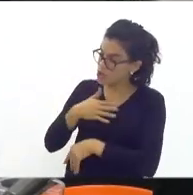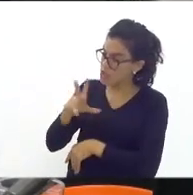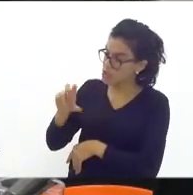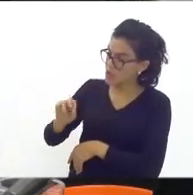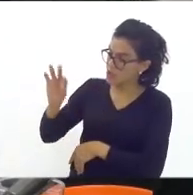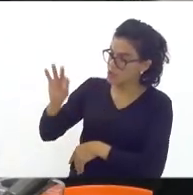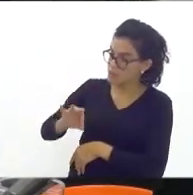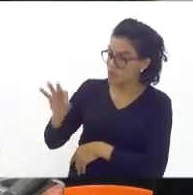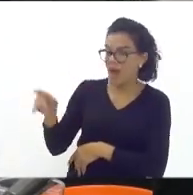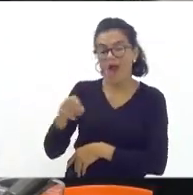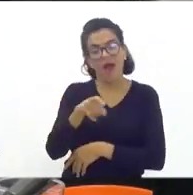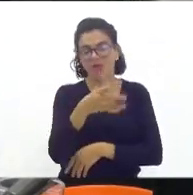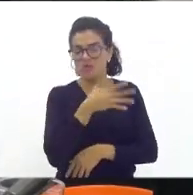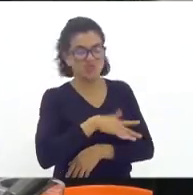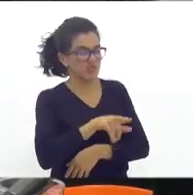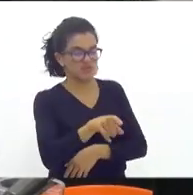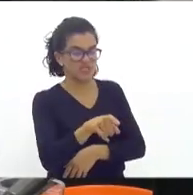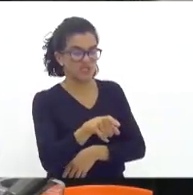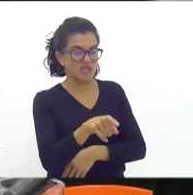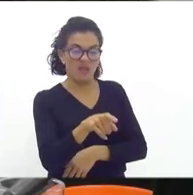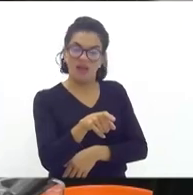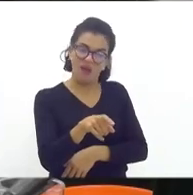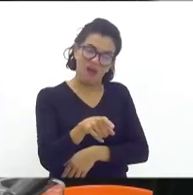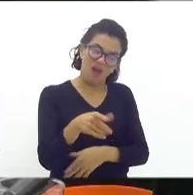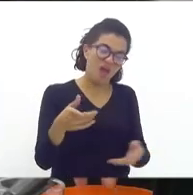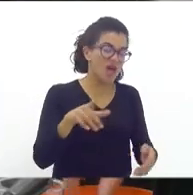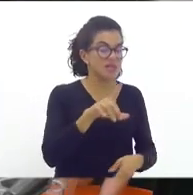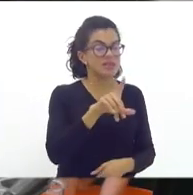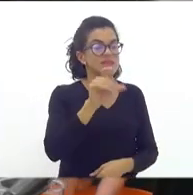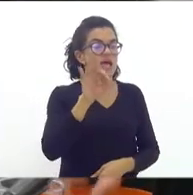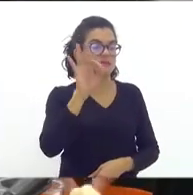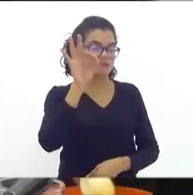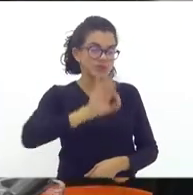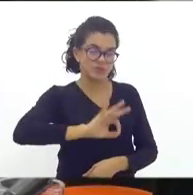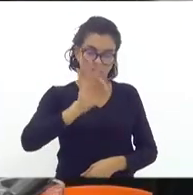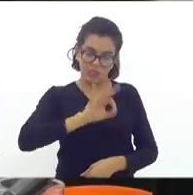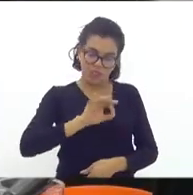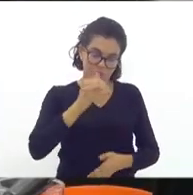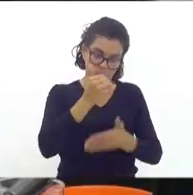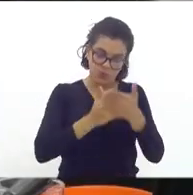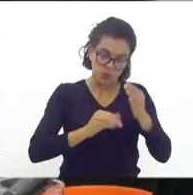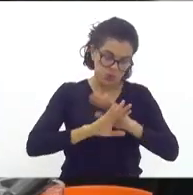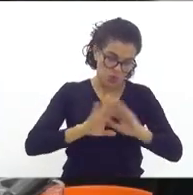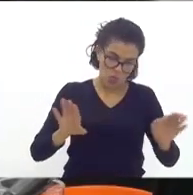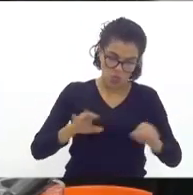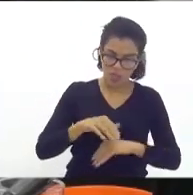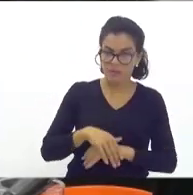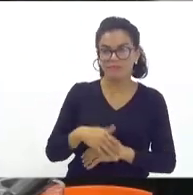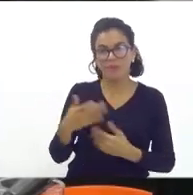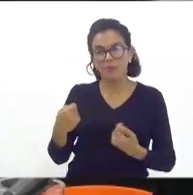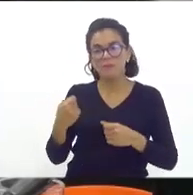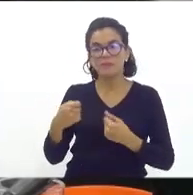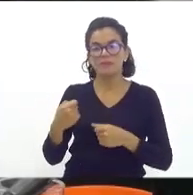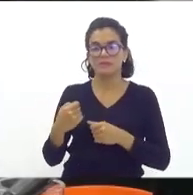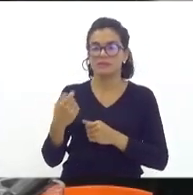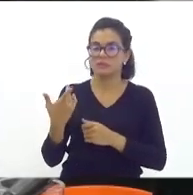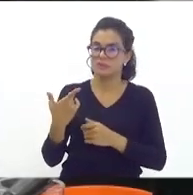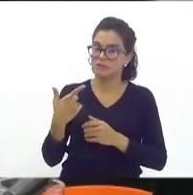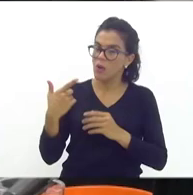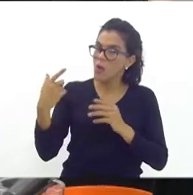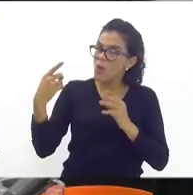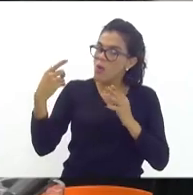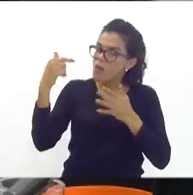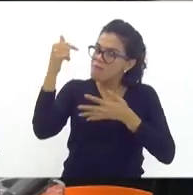50%. Ah eu não gostei de você Deputado brasão então isso tem que ter um critério